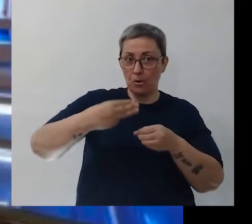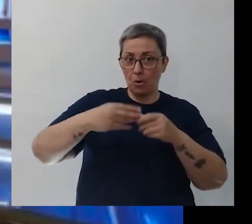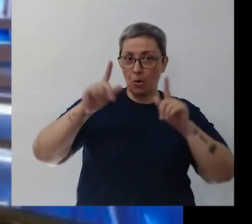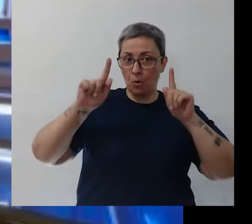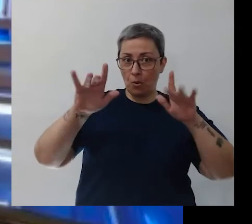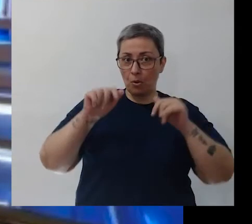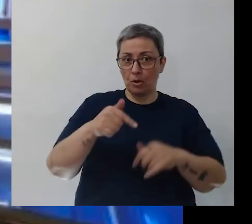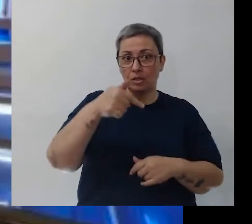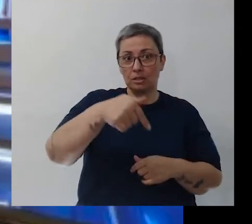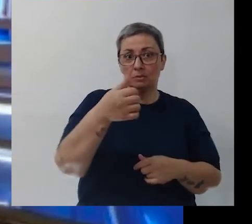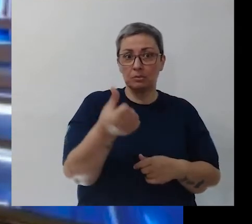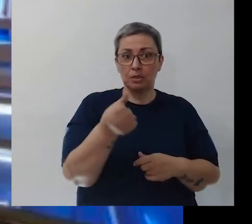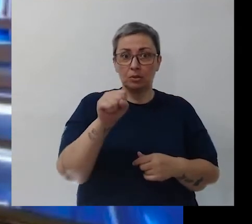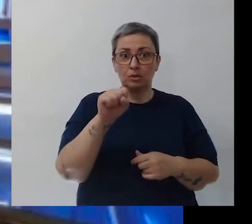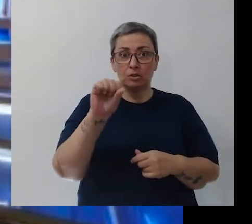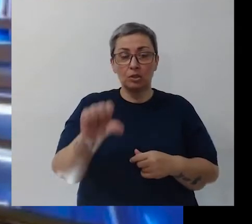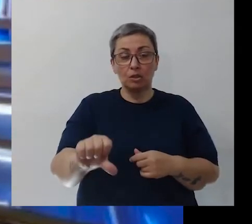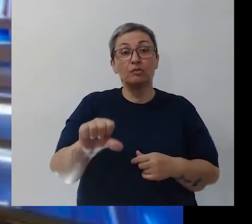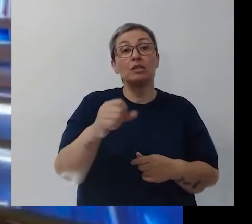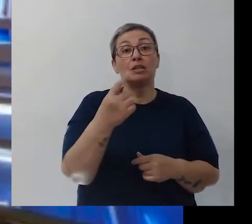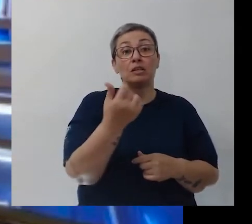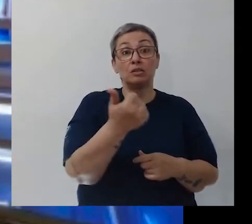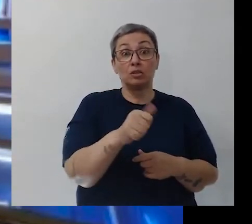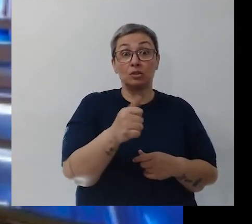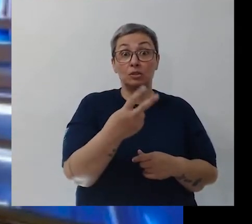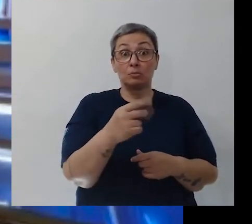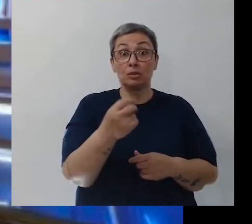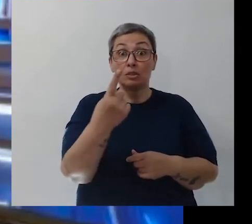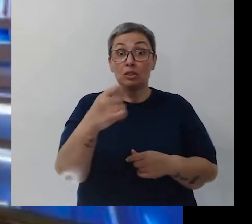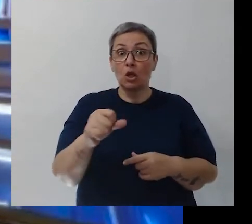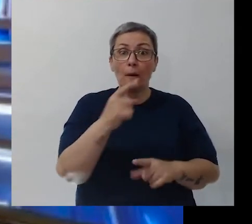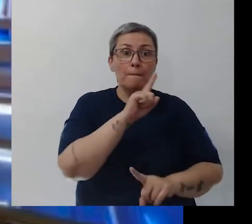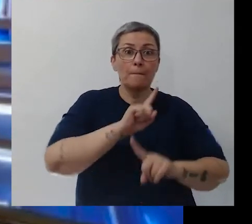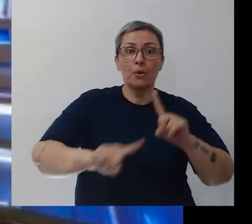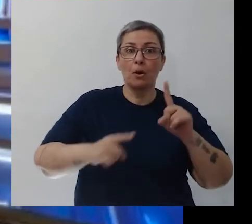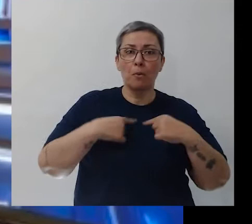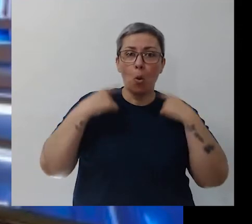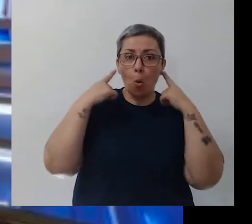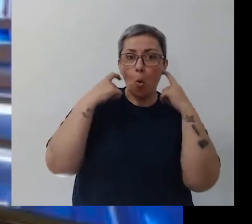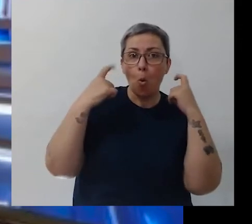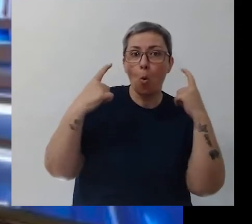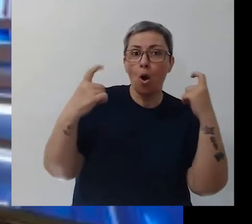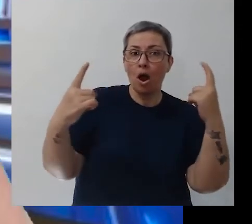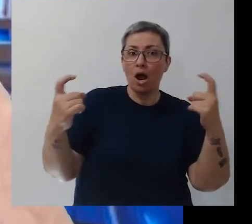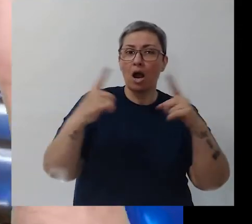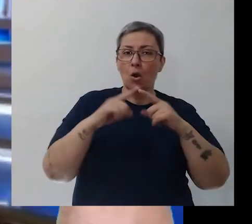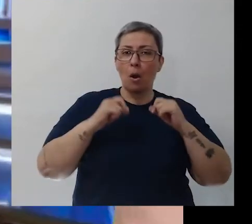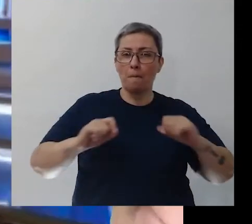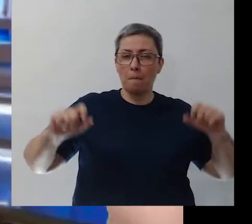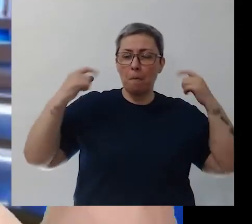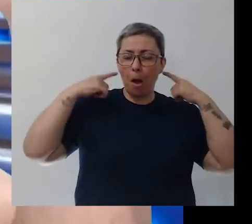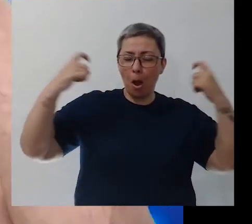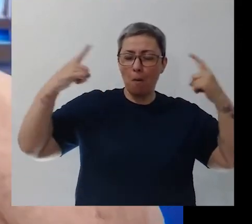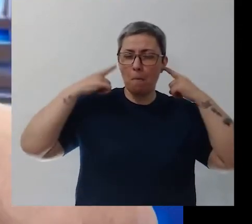número 7689, de 11 de 2019. A lei, ela proíbe a emissão de ruídos sonoros provenientes de aparelhos de